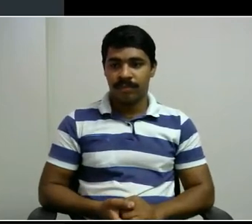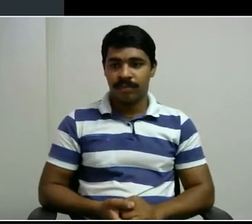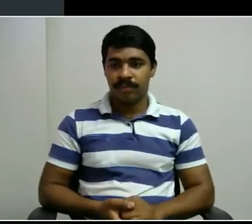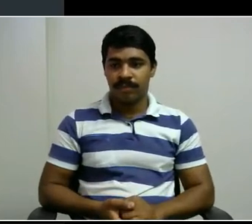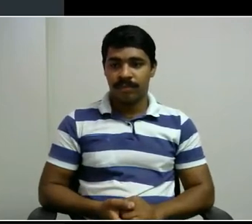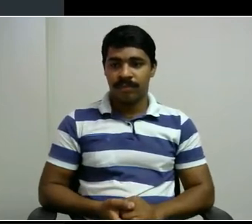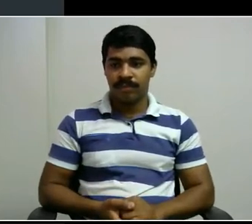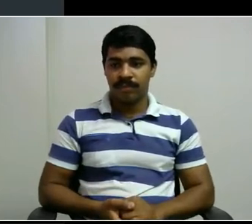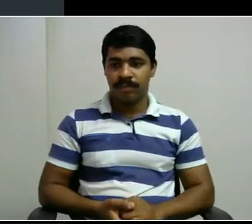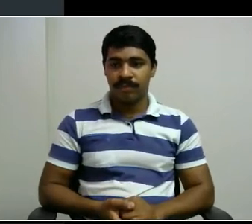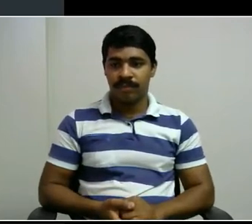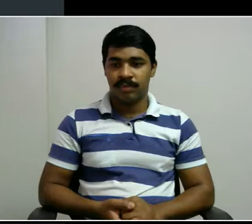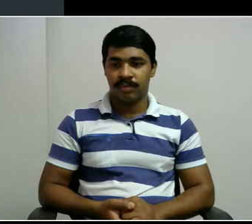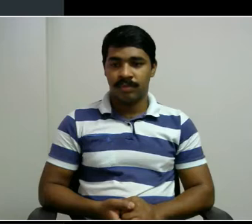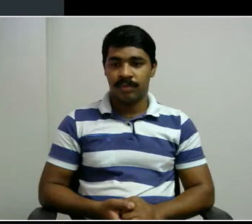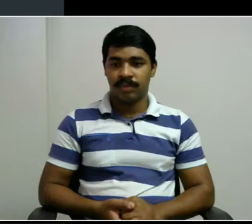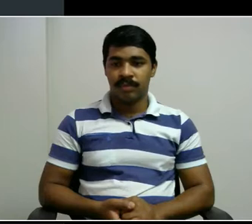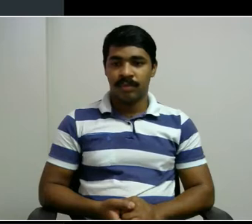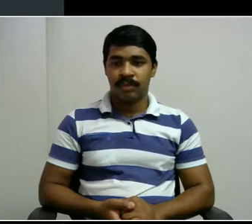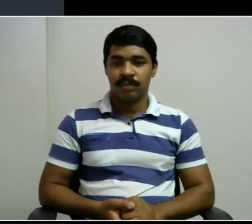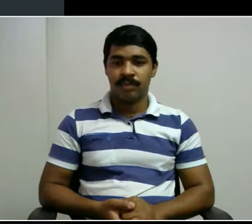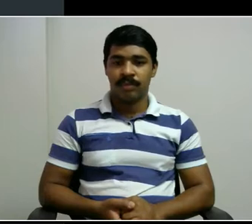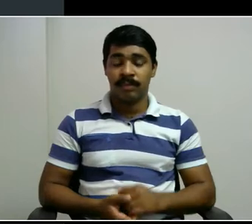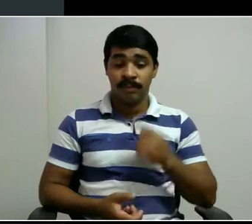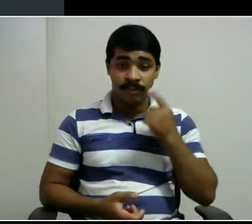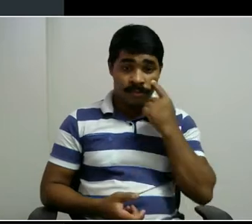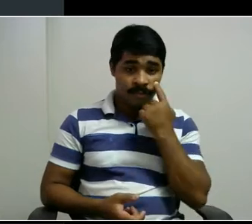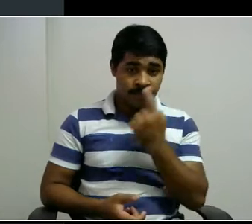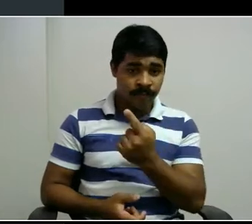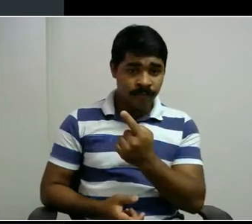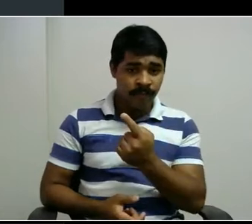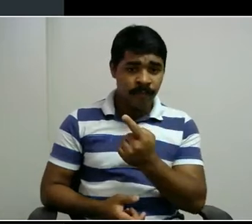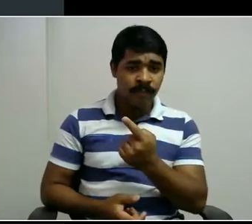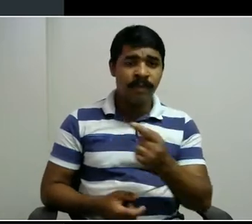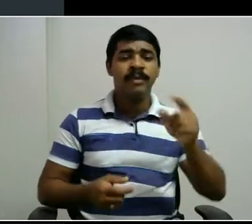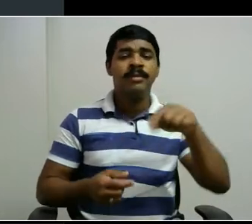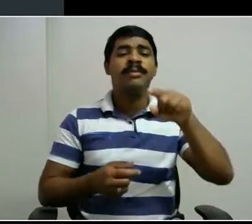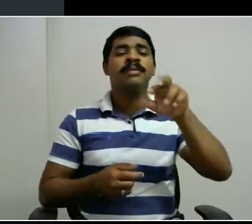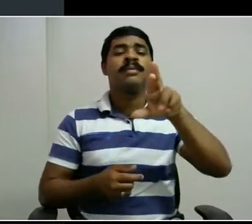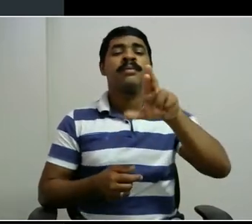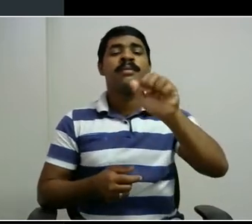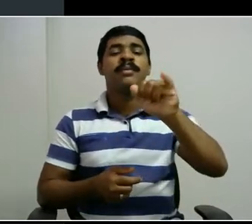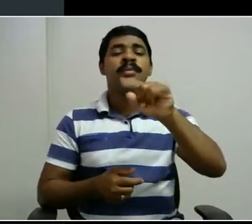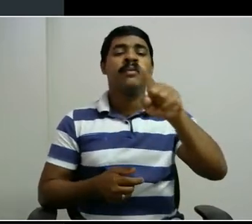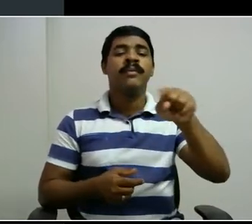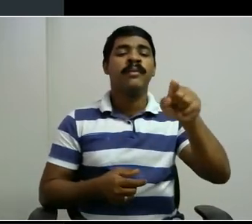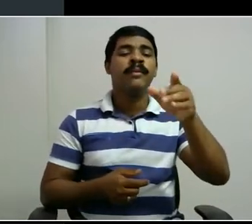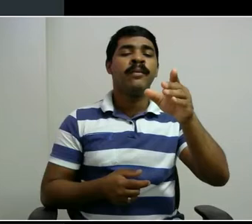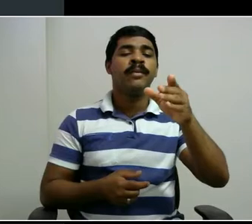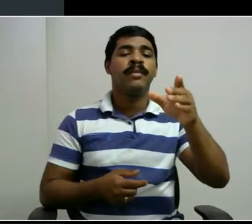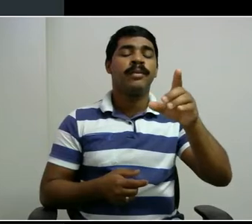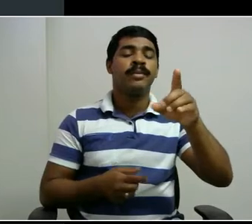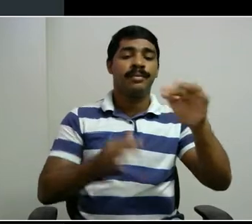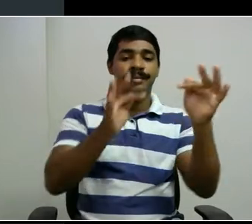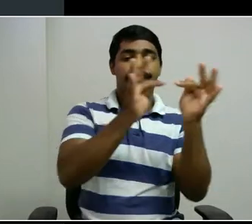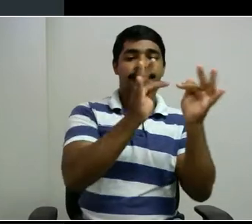X igual a menos 2. Portanto, a minha raiz da função é x igual a menos 2. Depois